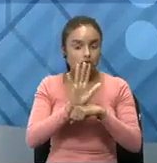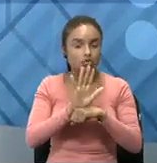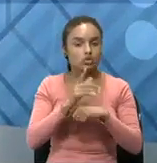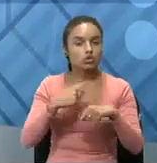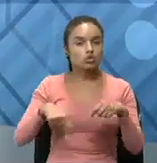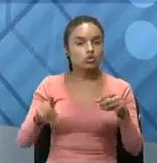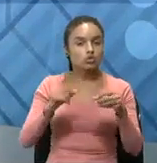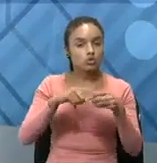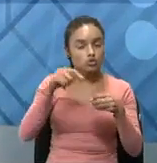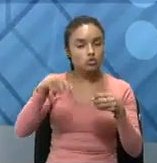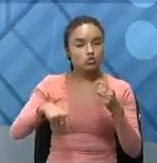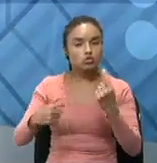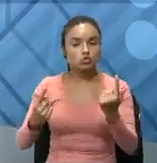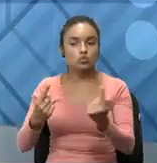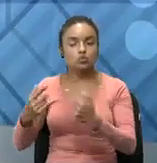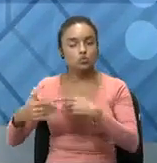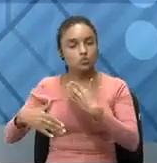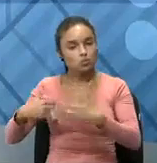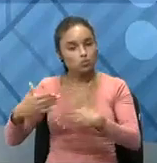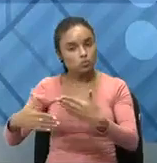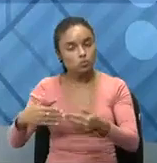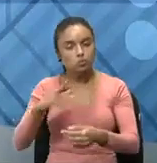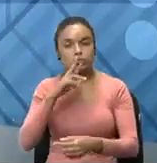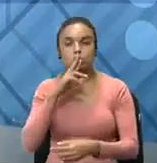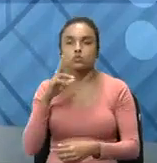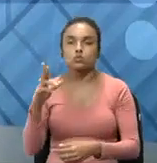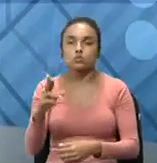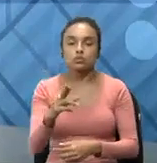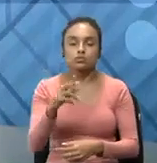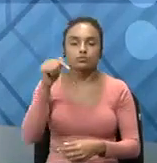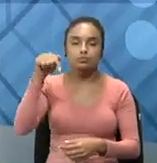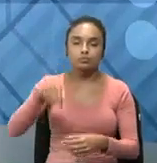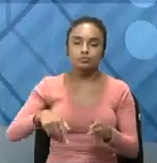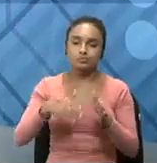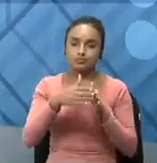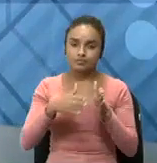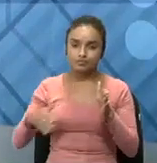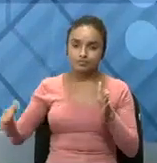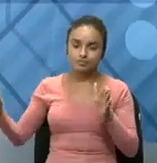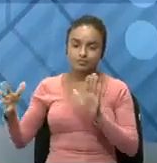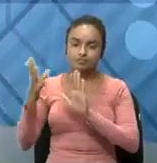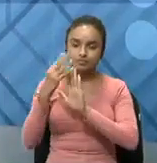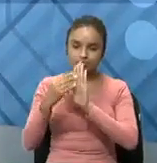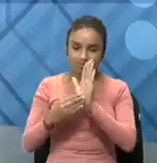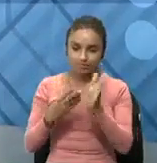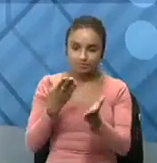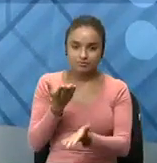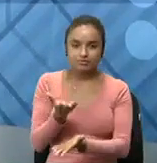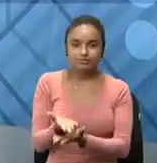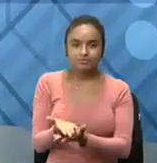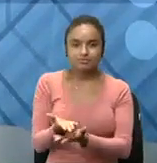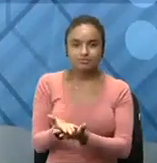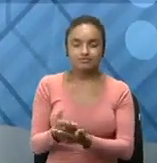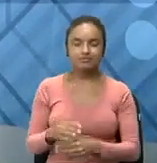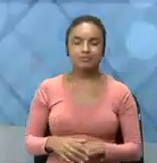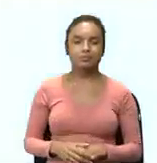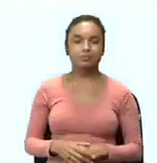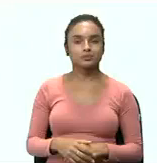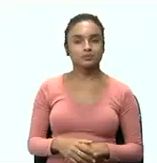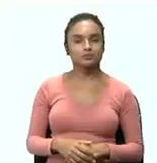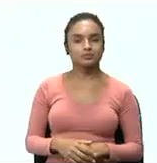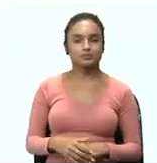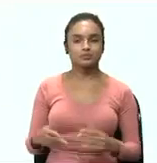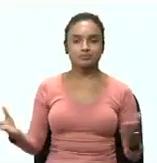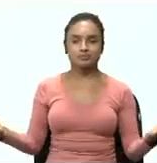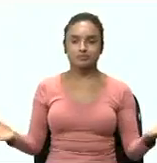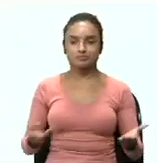vídeo, volte em cada processo de resolução que eu vou realizar ao longo da aula, ok? Vamos então agora ao quadro